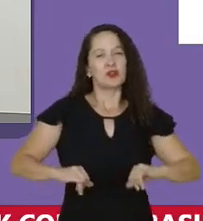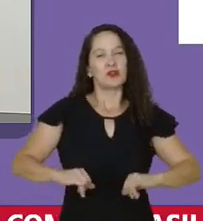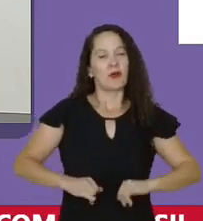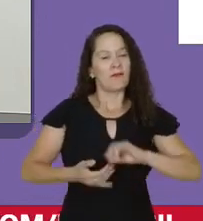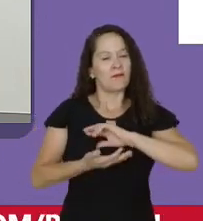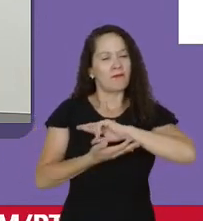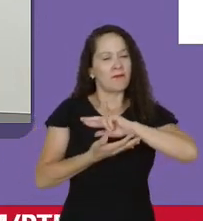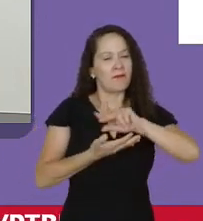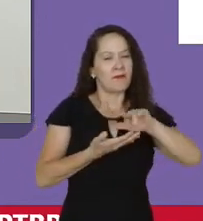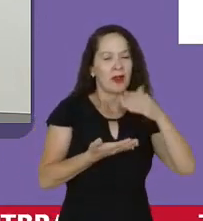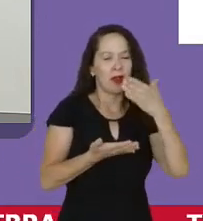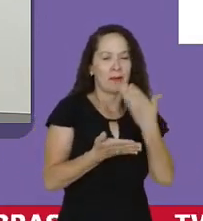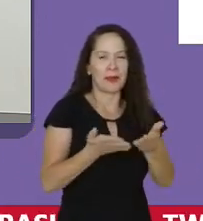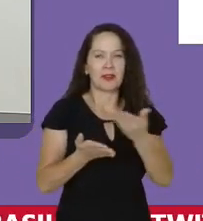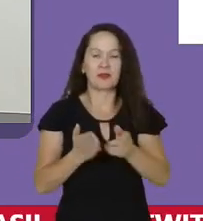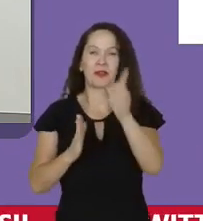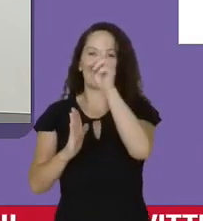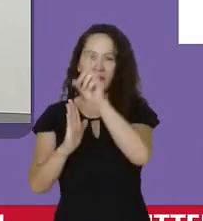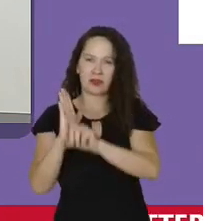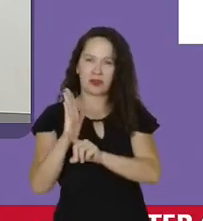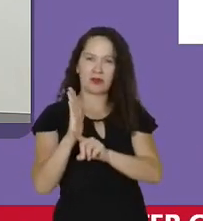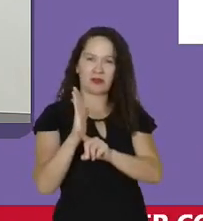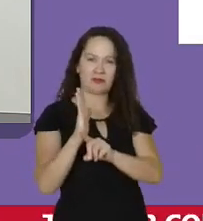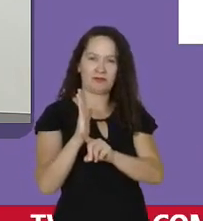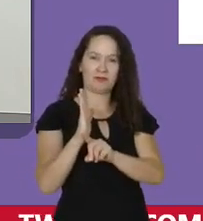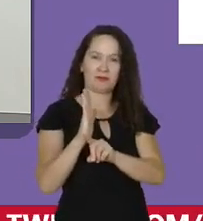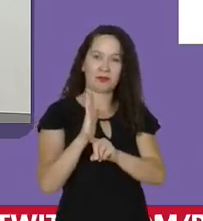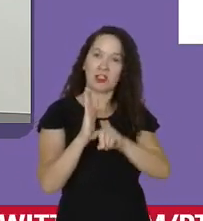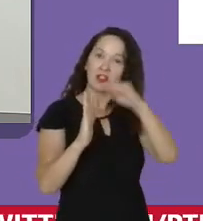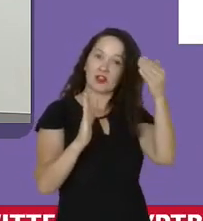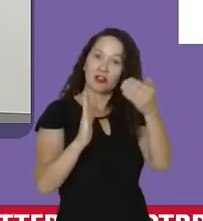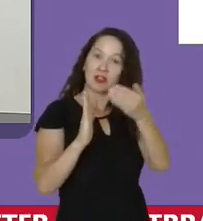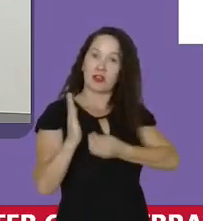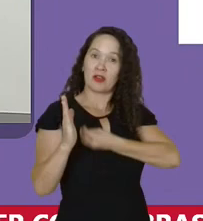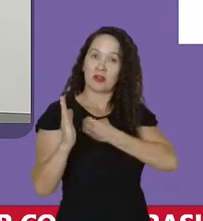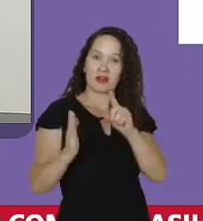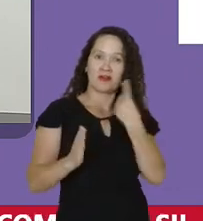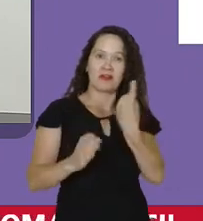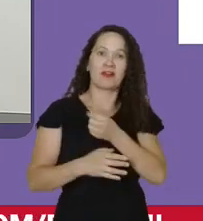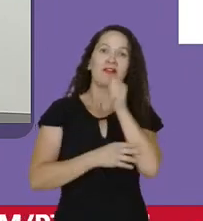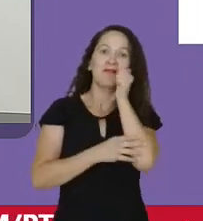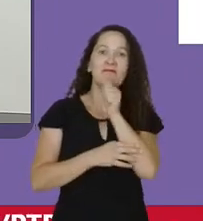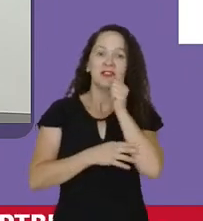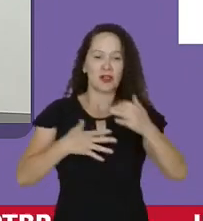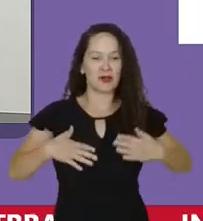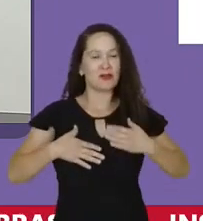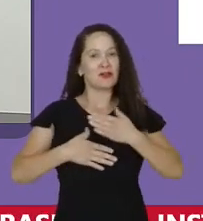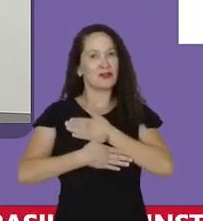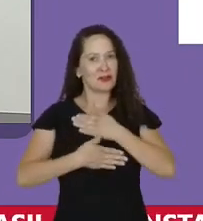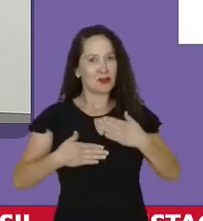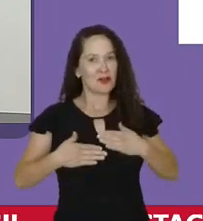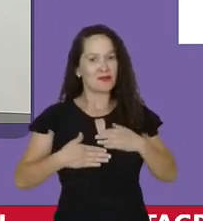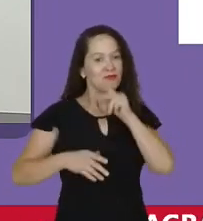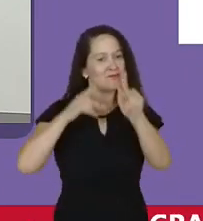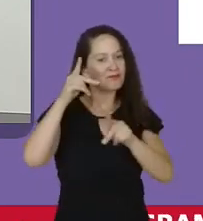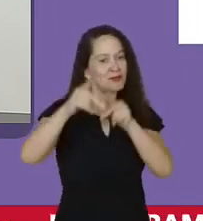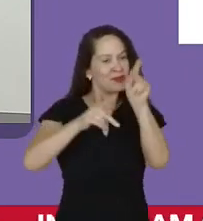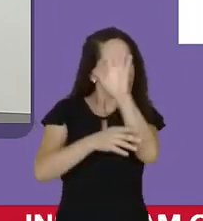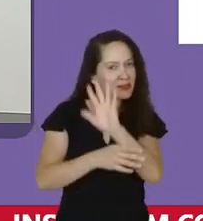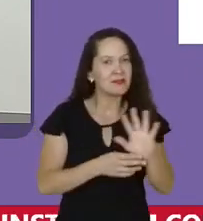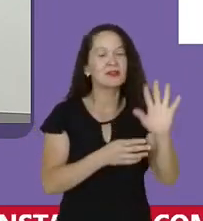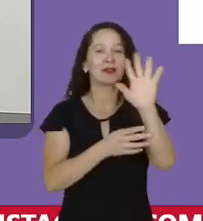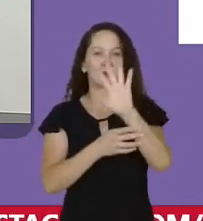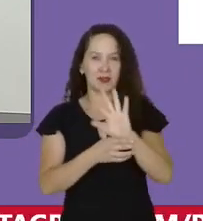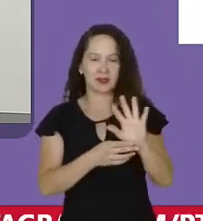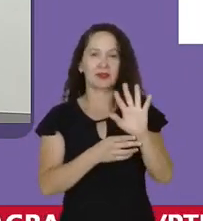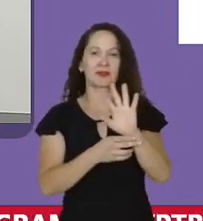diversos retrocessos, e esses retrocessos atingem diretamente nossas vidas, nossos corpos, né? Atinge a população de uma forma